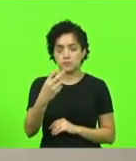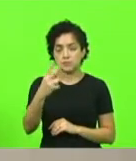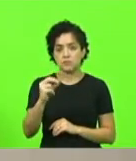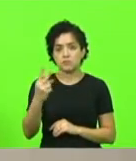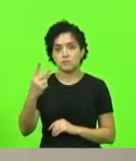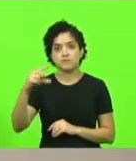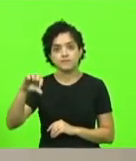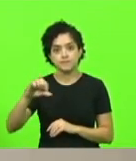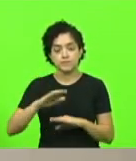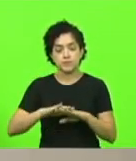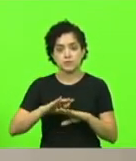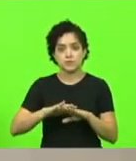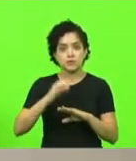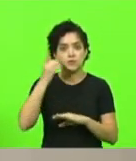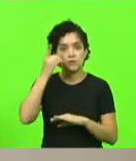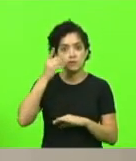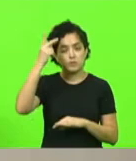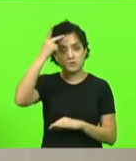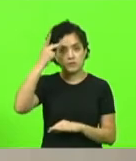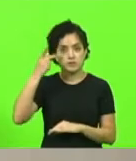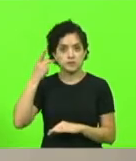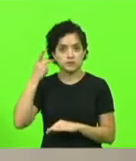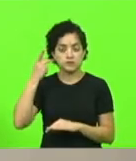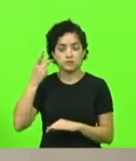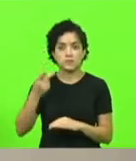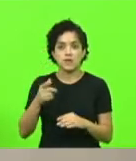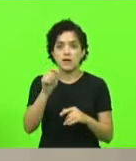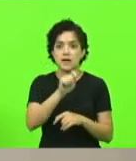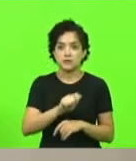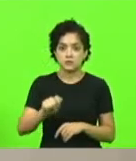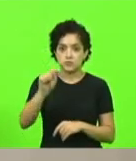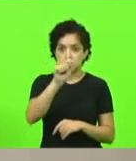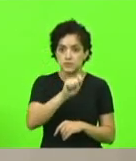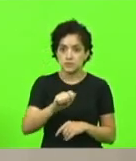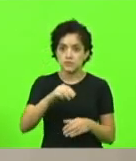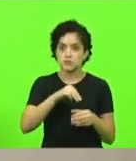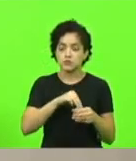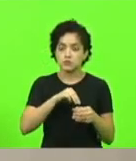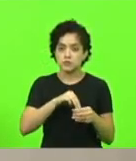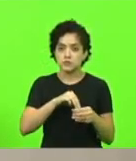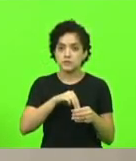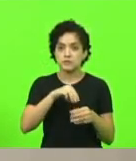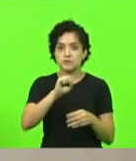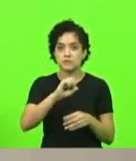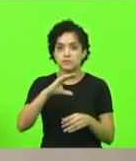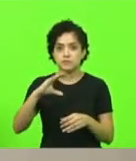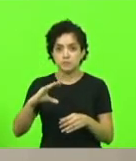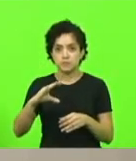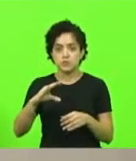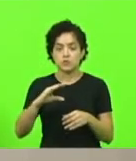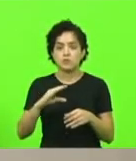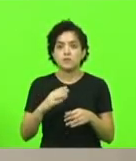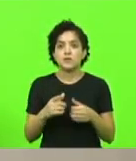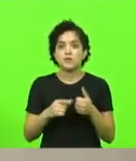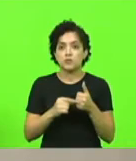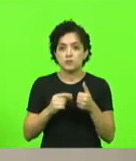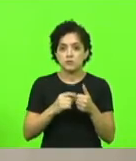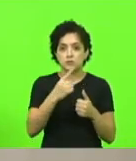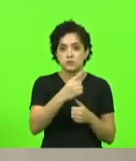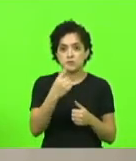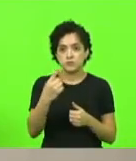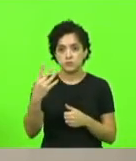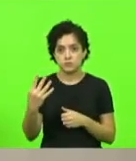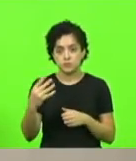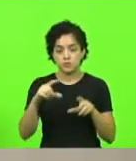496.4/2019, autor, deputada Paulinha, dispõe sobre a associação de municípios no Estado de Santa Catarina, prevista no artigo 114,